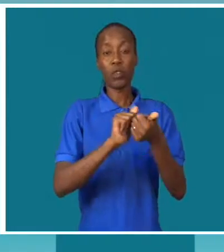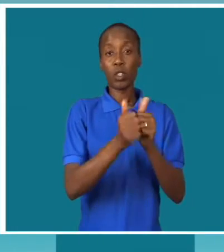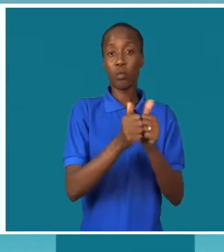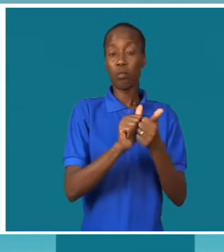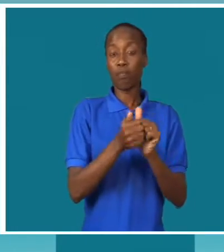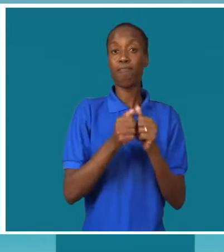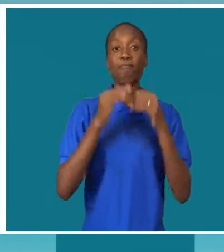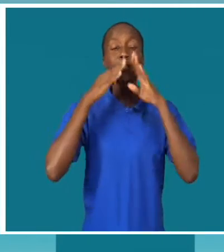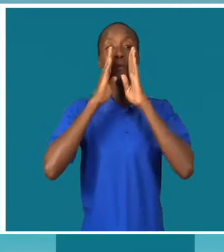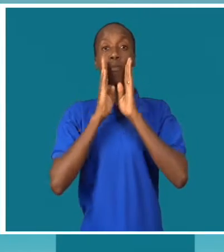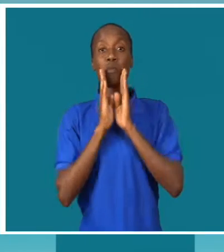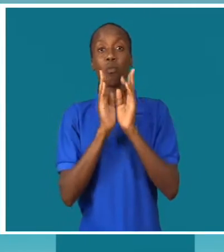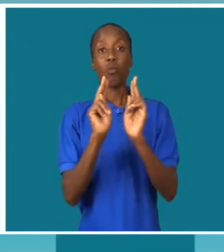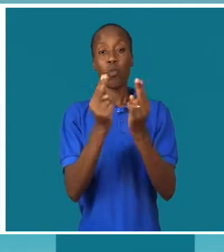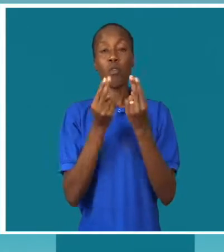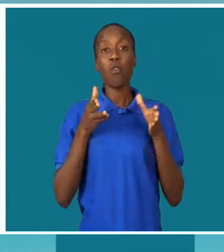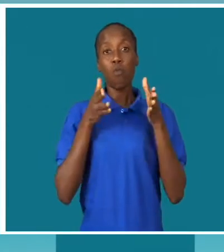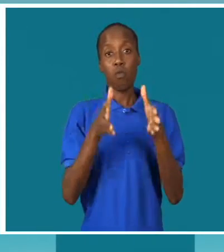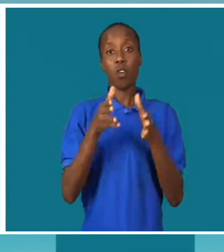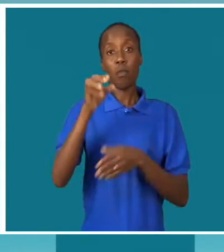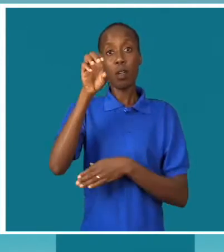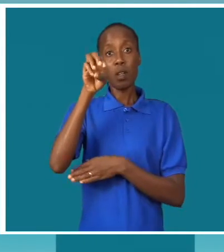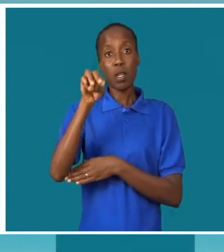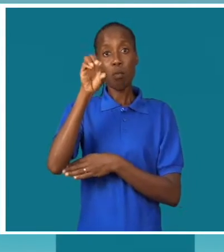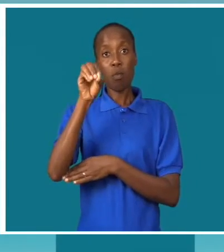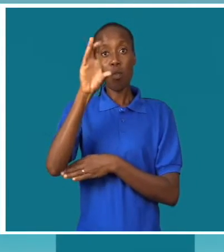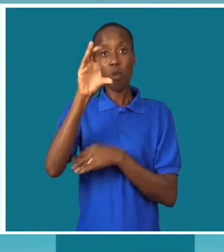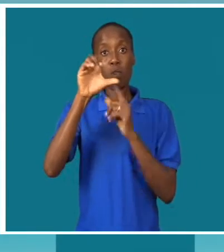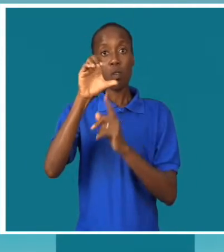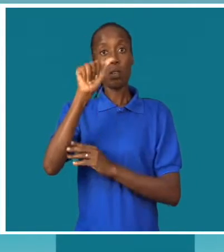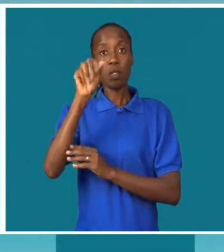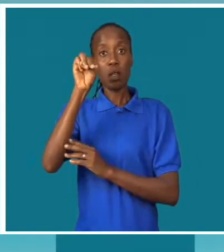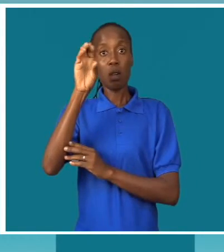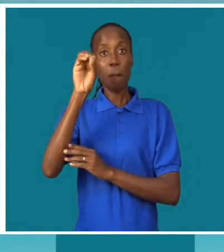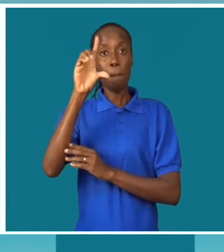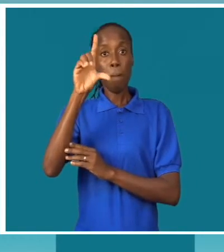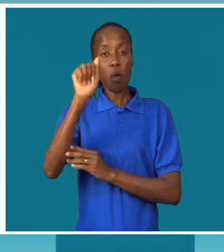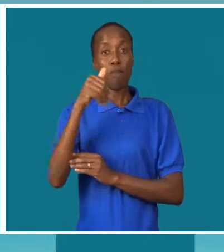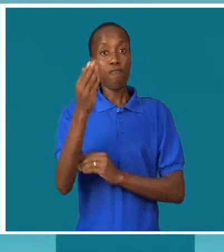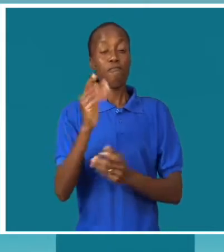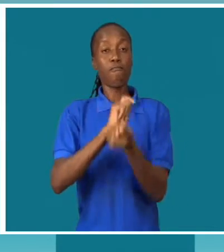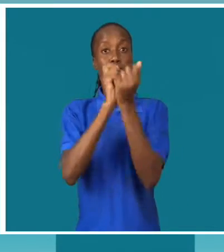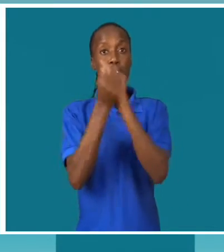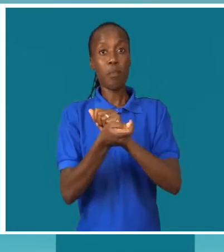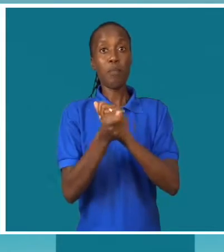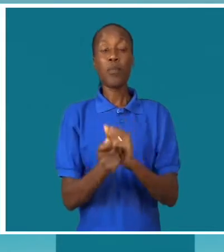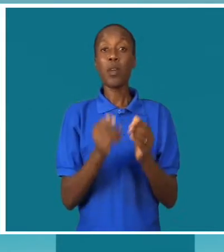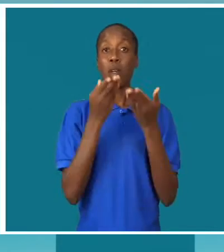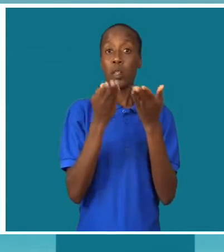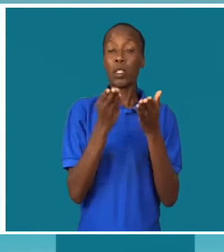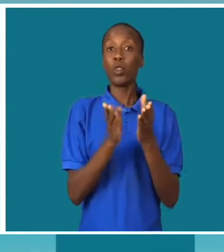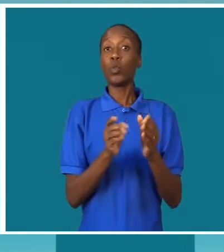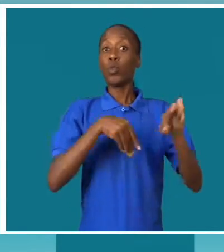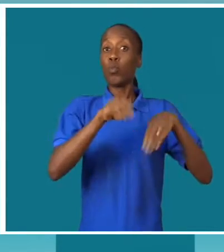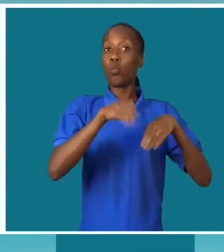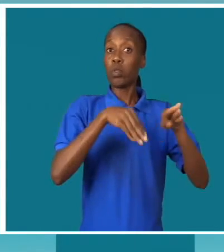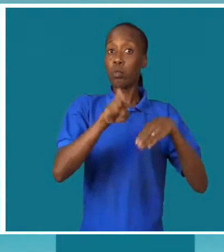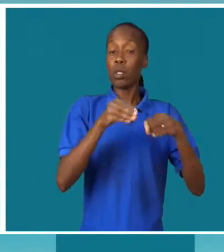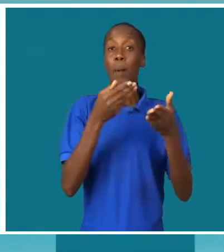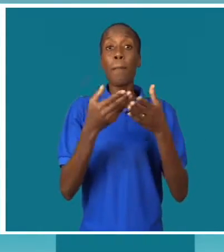Dirigentes esportivos estão insatisfeitos com o novo modelo do Moçambola, adaptado pela Liga Moçambicana de Futebol.